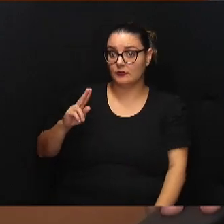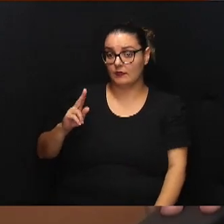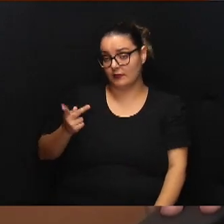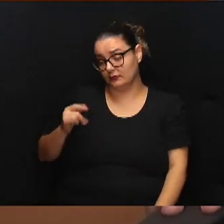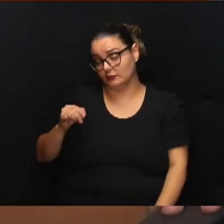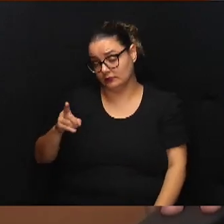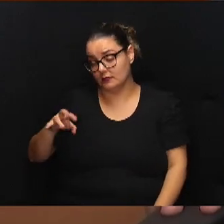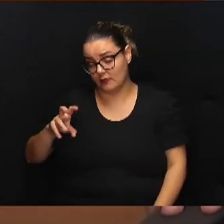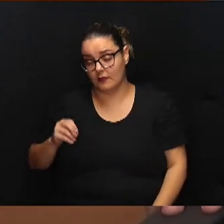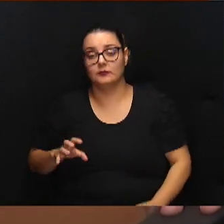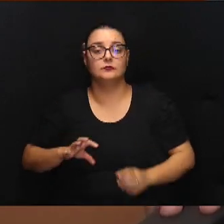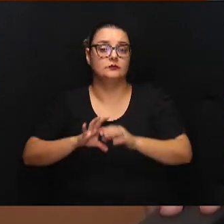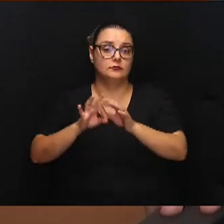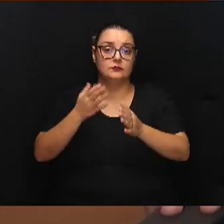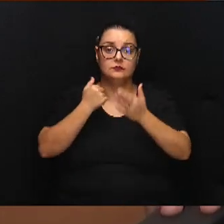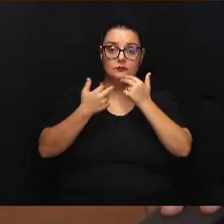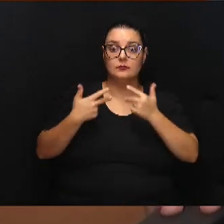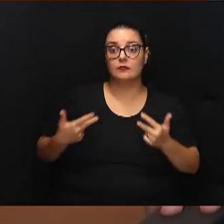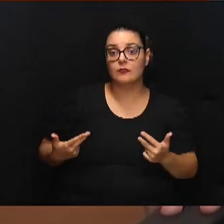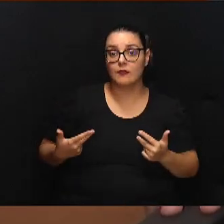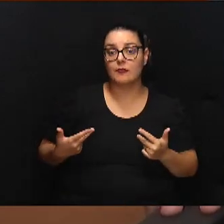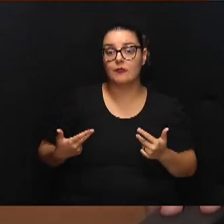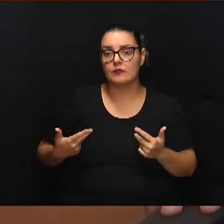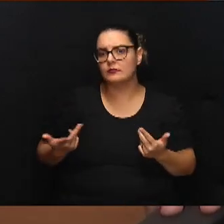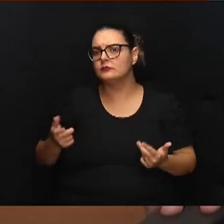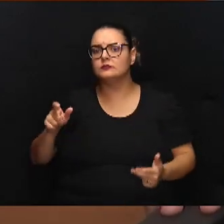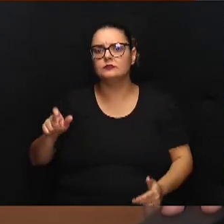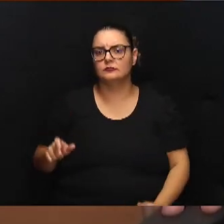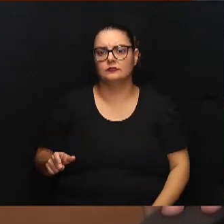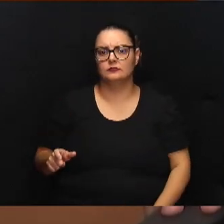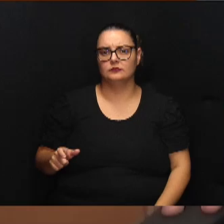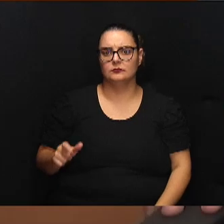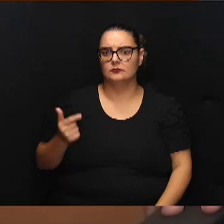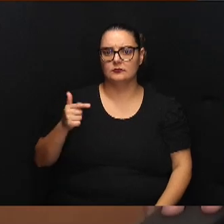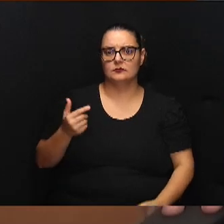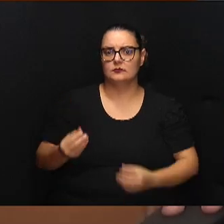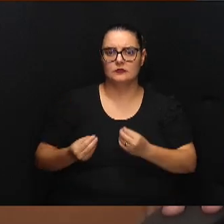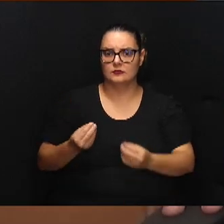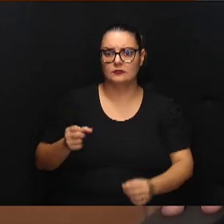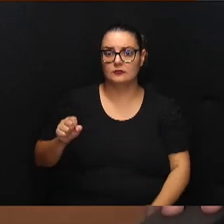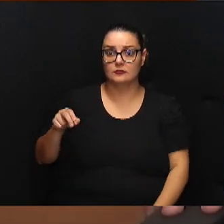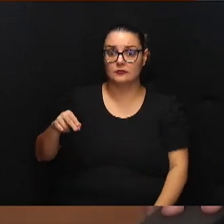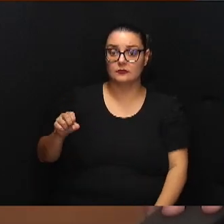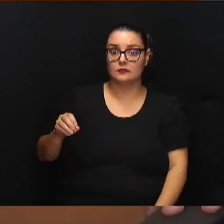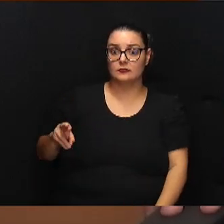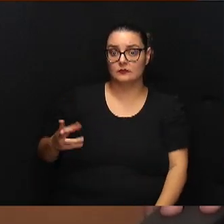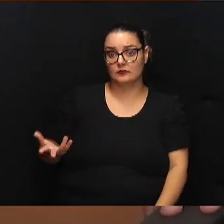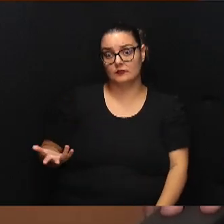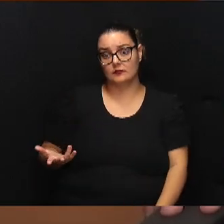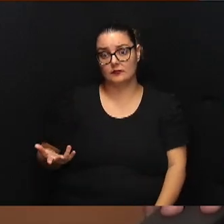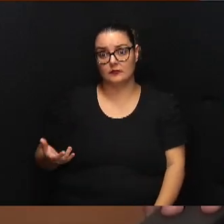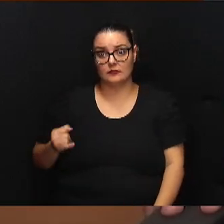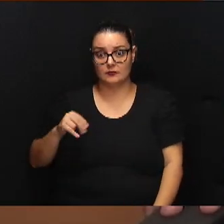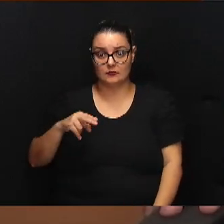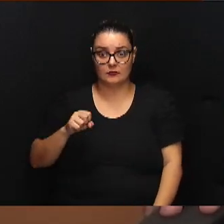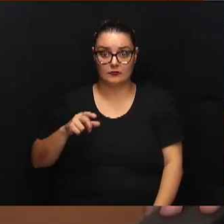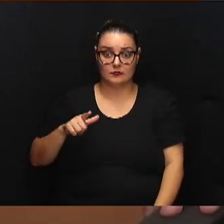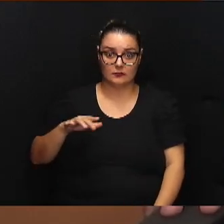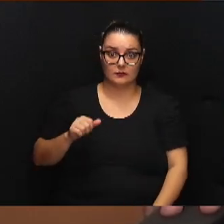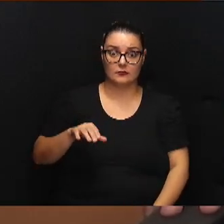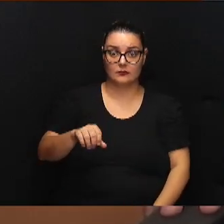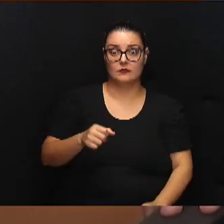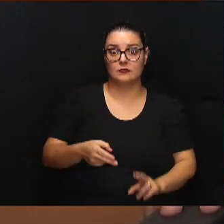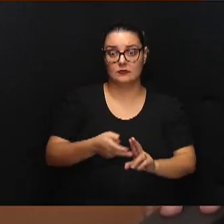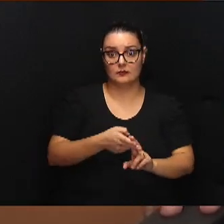dar muito mais liberdade alimentar. Mas e aí, se essa pessoa me fala, não, eu não tenho condições de ter um sensor. Não, a insulina que eu pego é pelo SUS. A minha